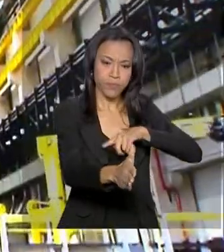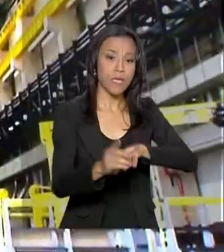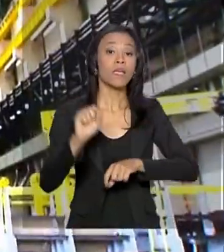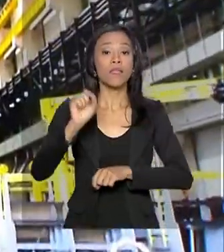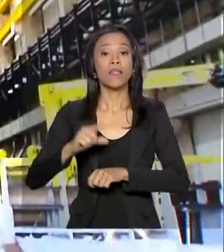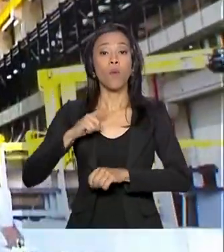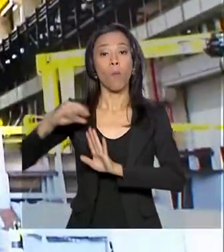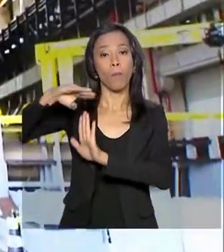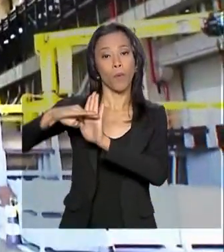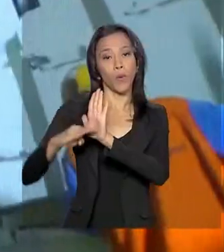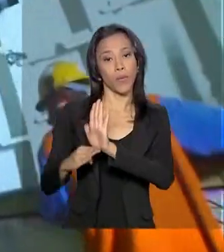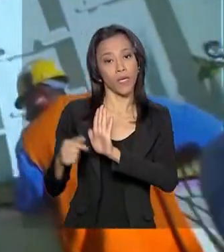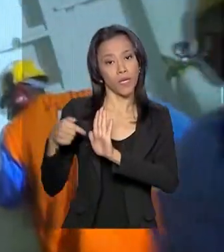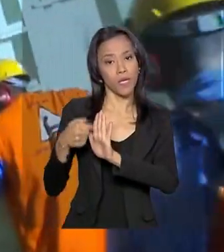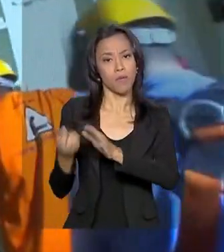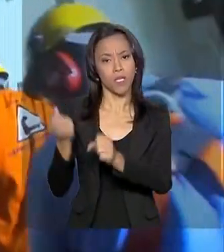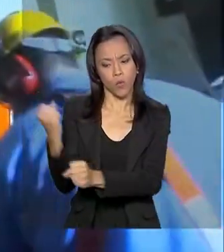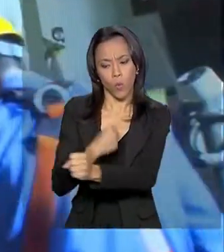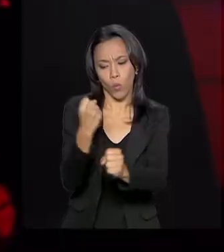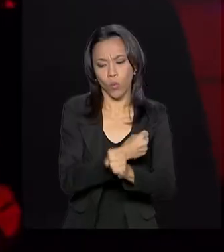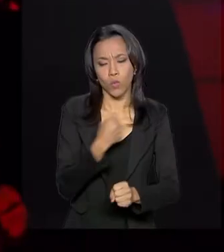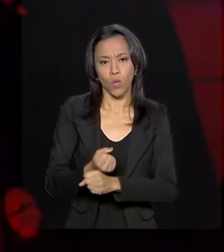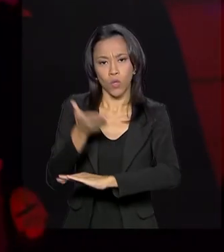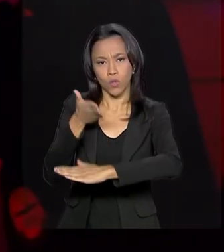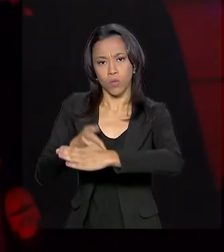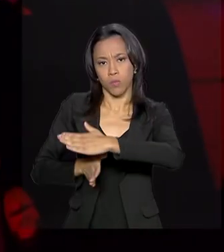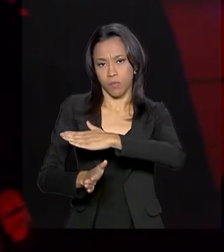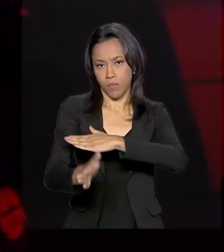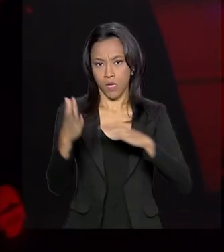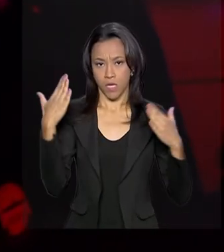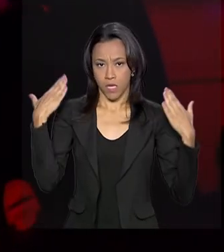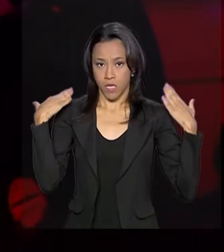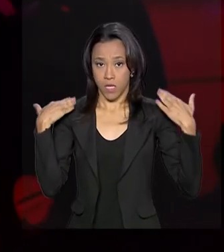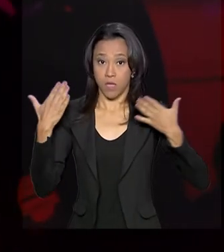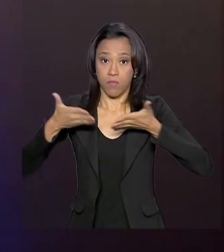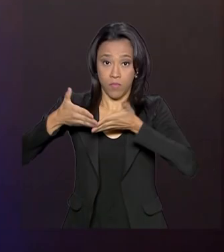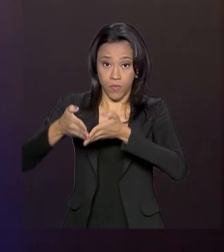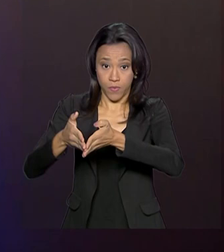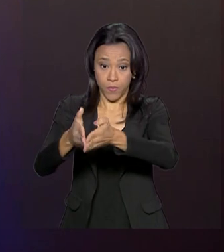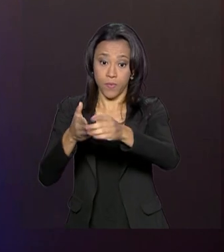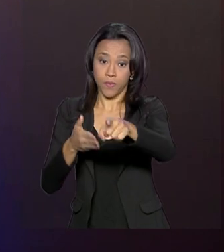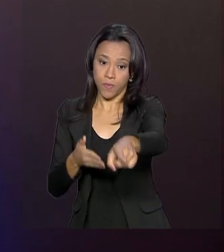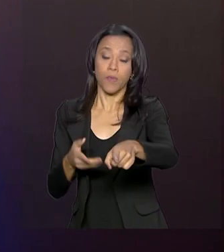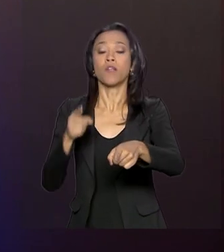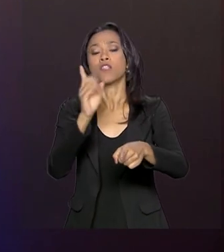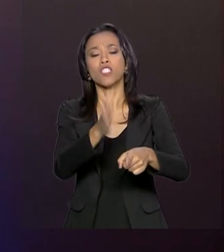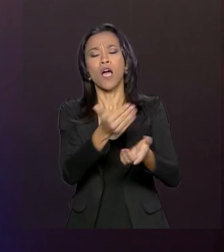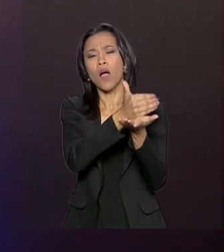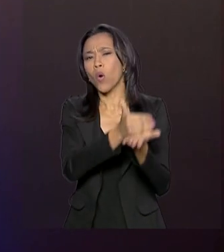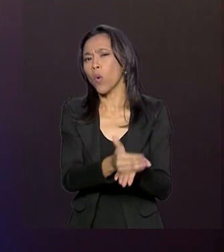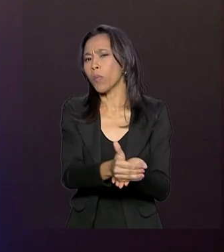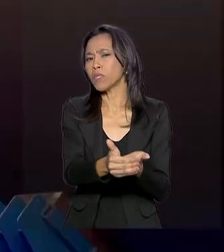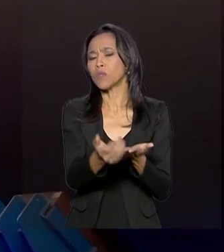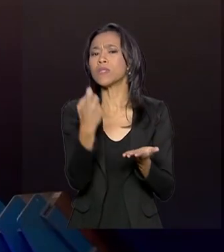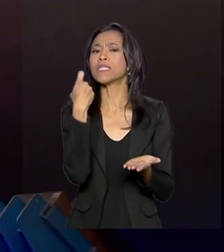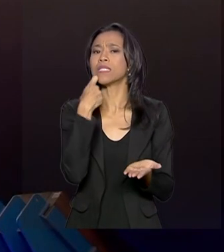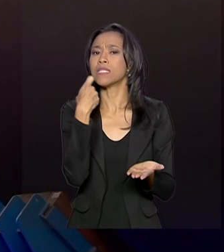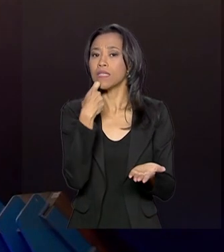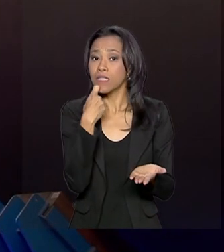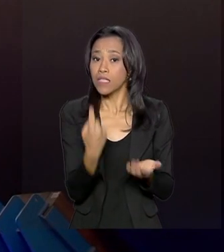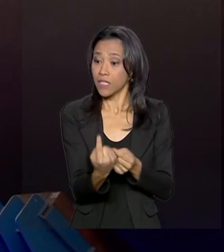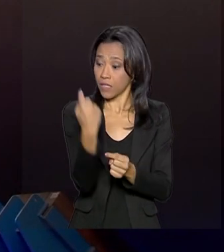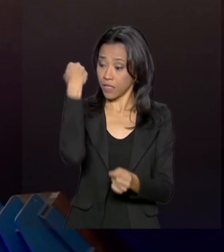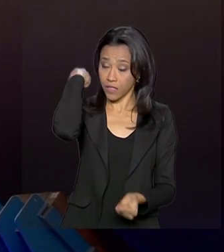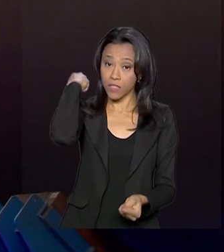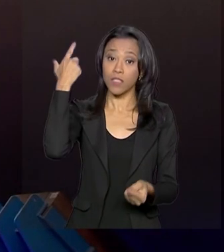de Desenvolvimento de Submarinos da Marinha. A fase final de montagem do submersível foi iniciada nesta sexta-feira no